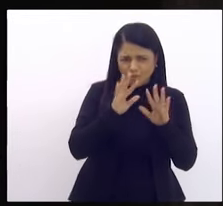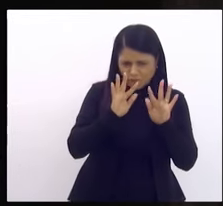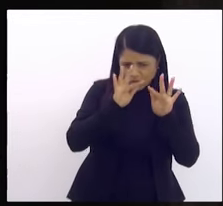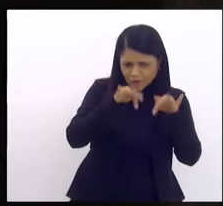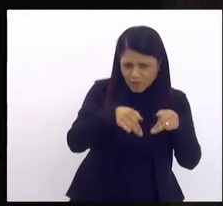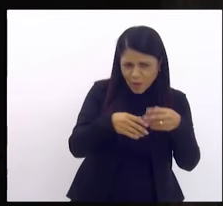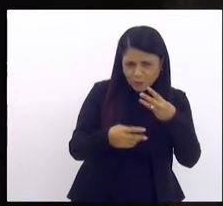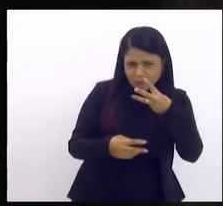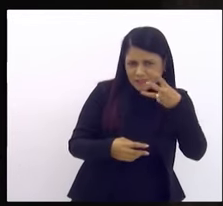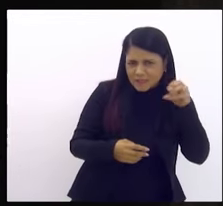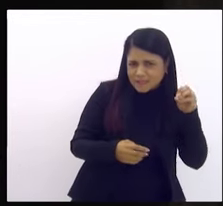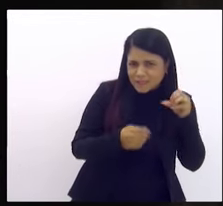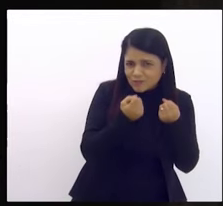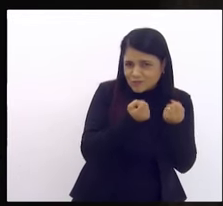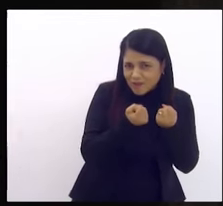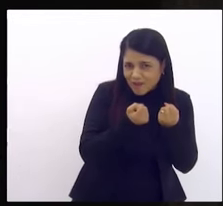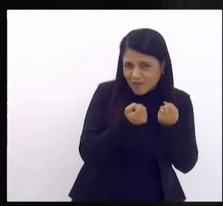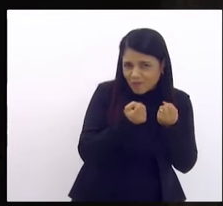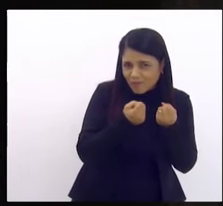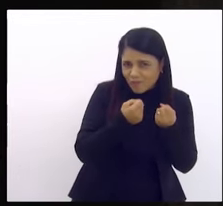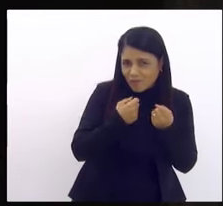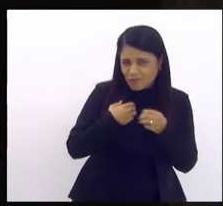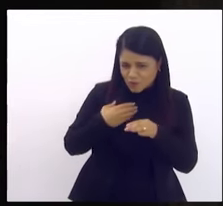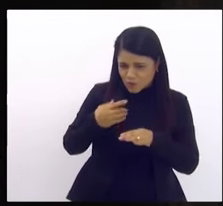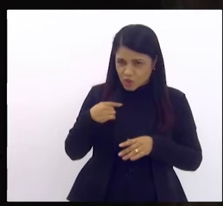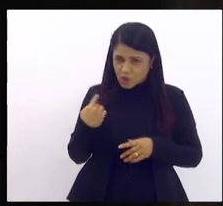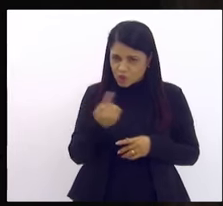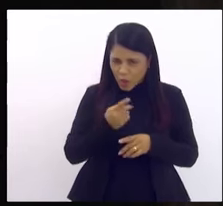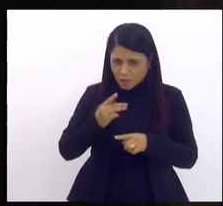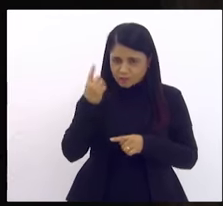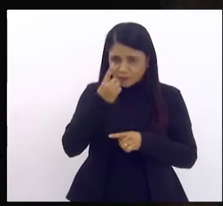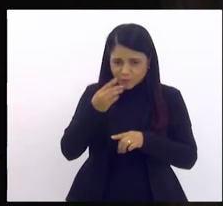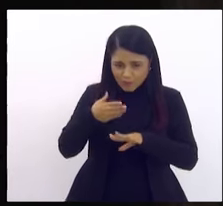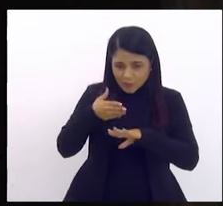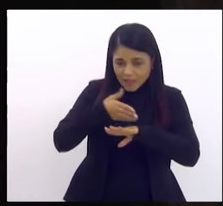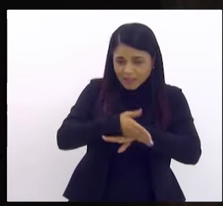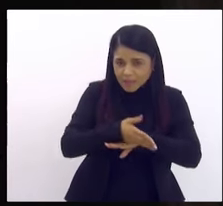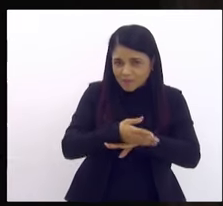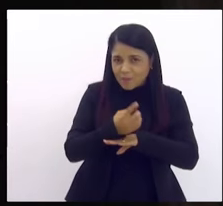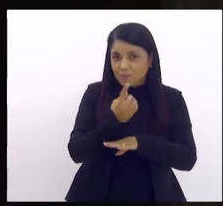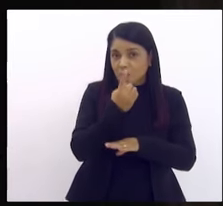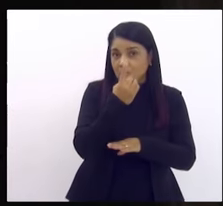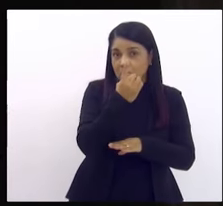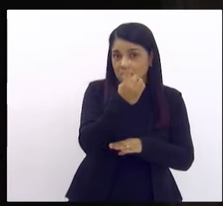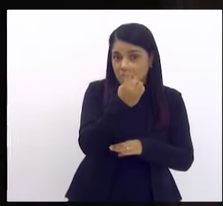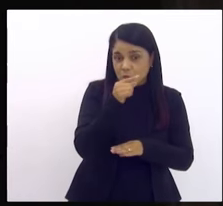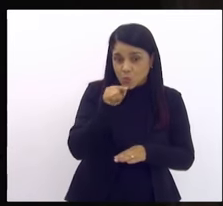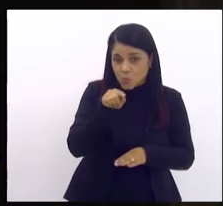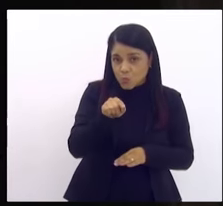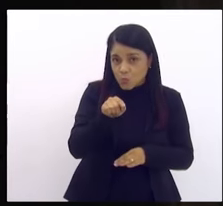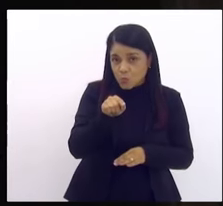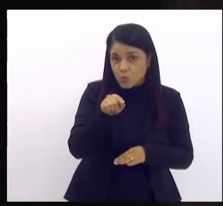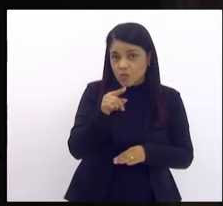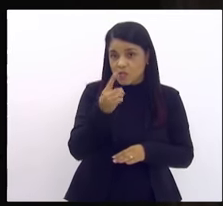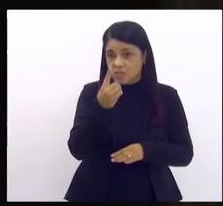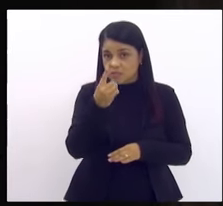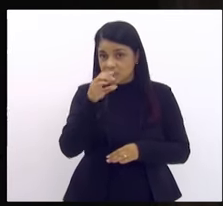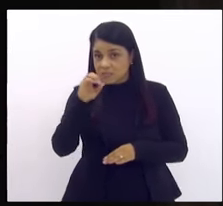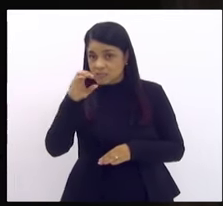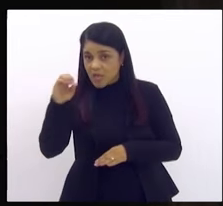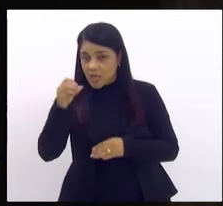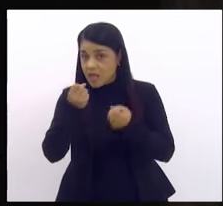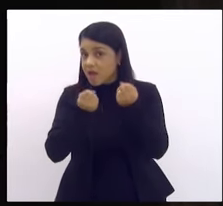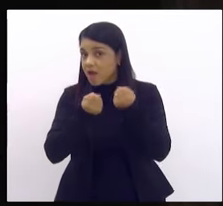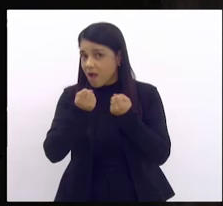metemos a mão na sacanagem que lá estava acontecendo, foram contabilizados 1.100 carros,